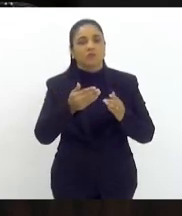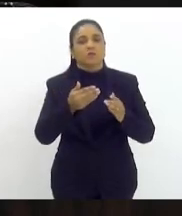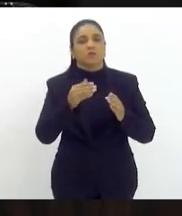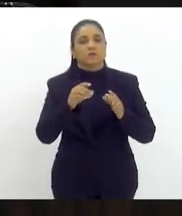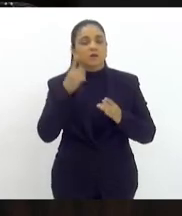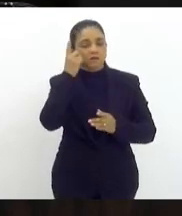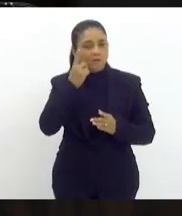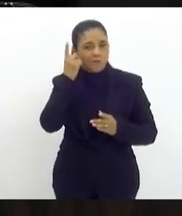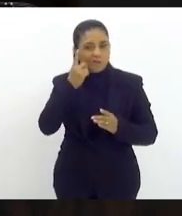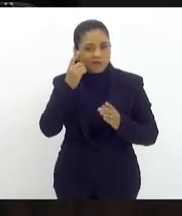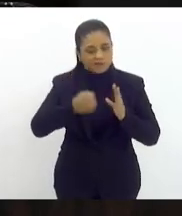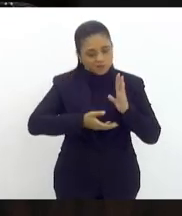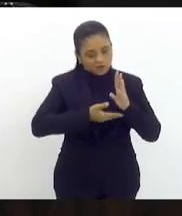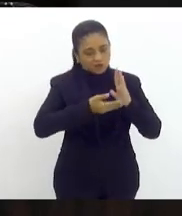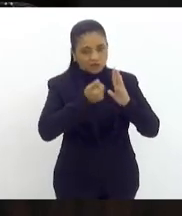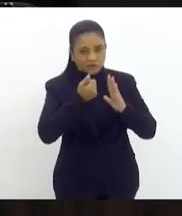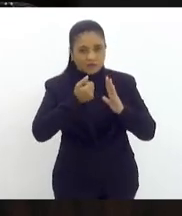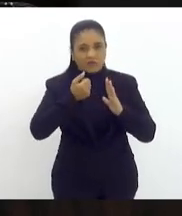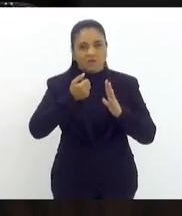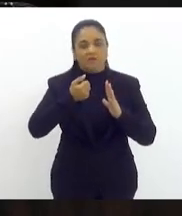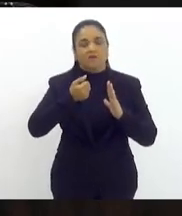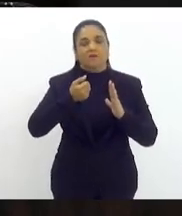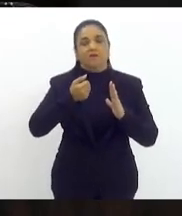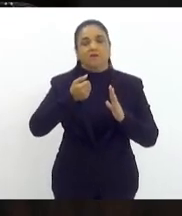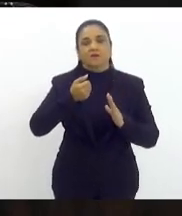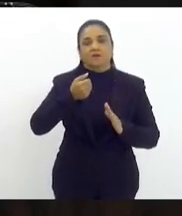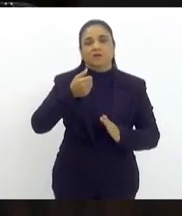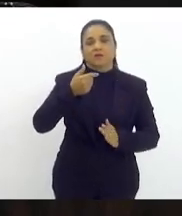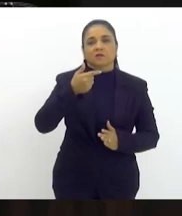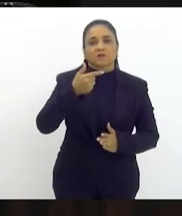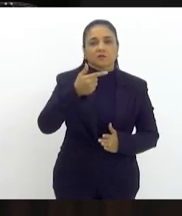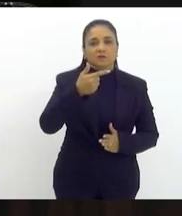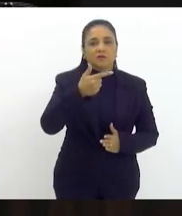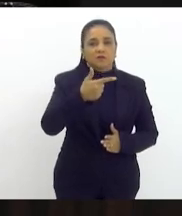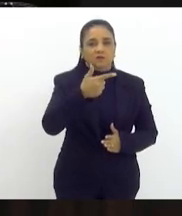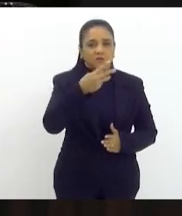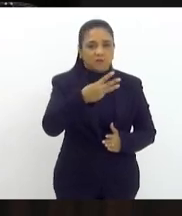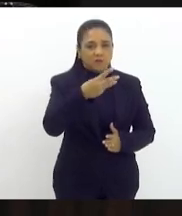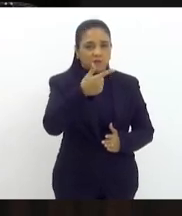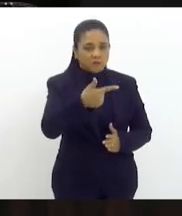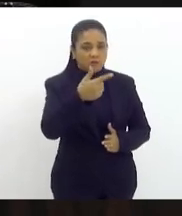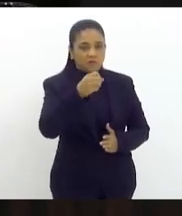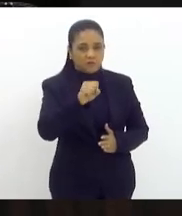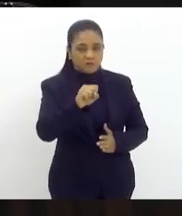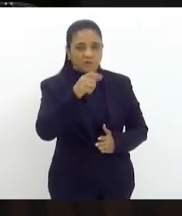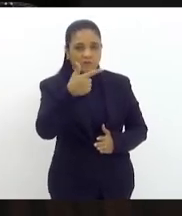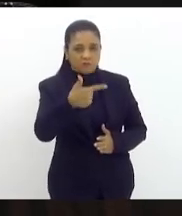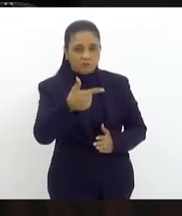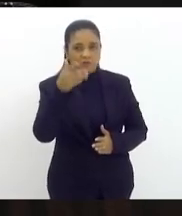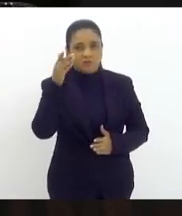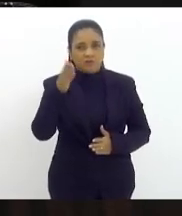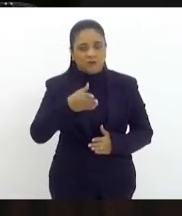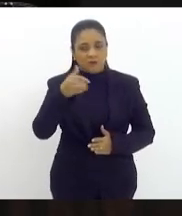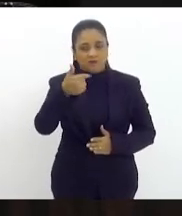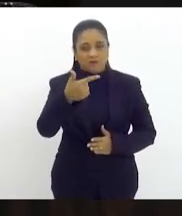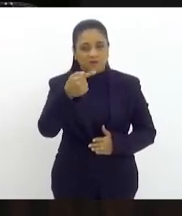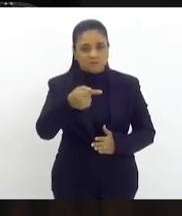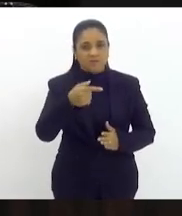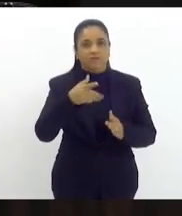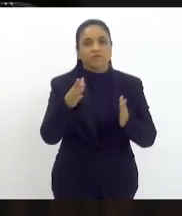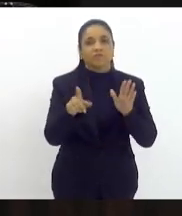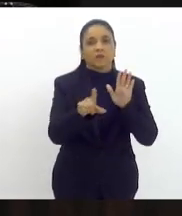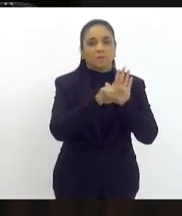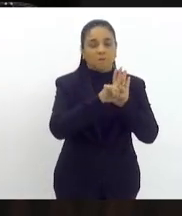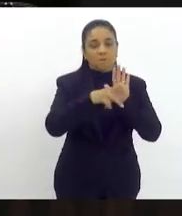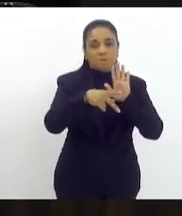de lei da deputada Zaidan, 3282. Projeto de lei 246, barra 2023,